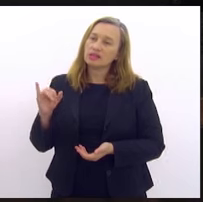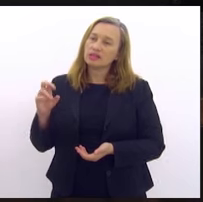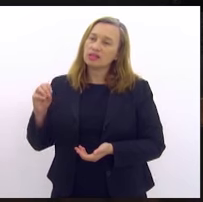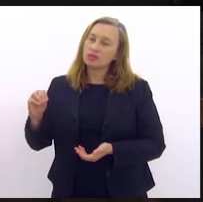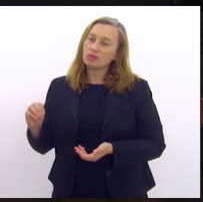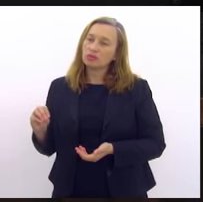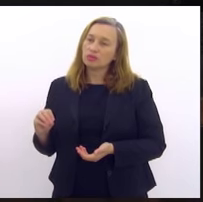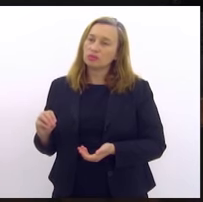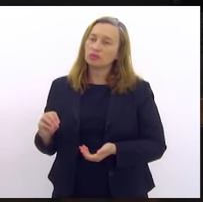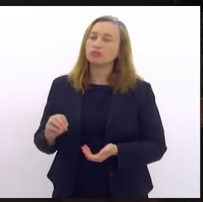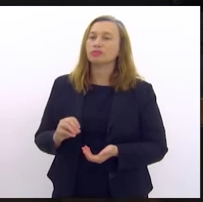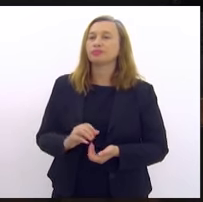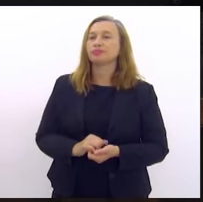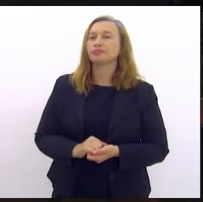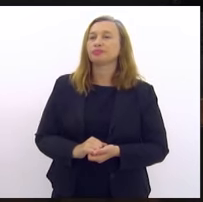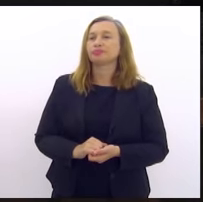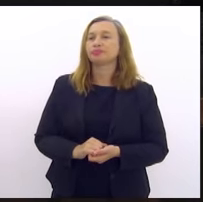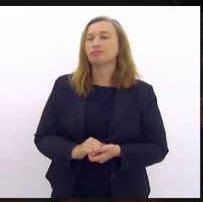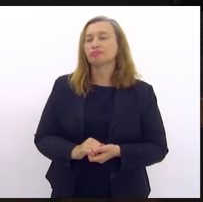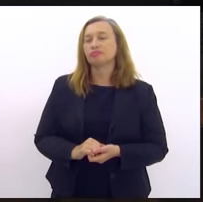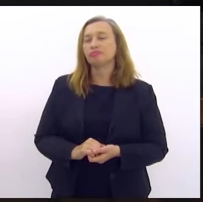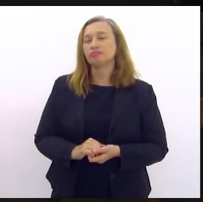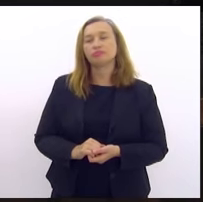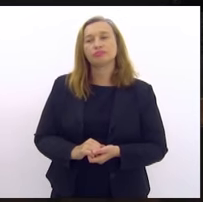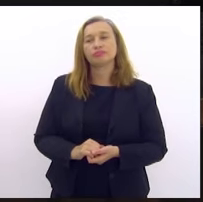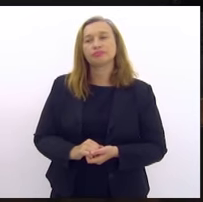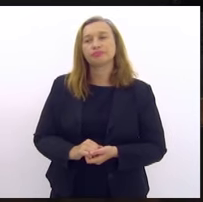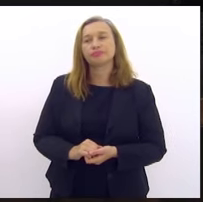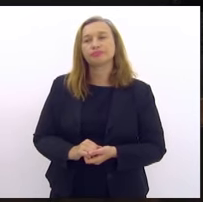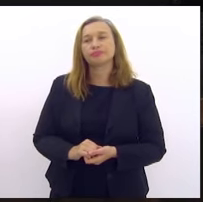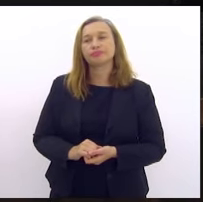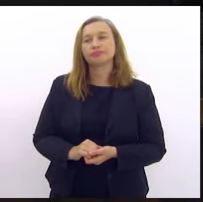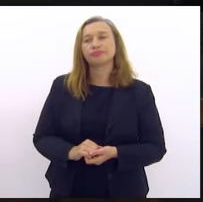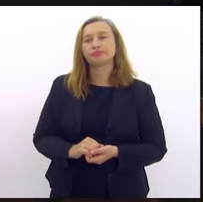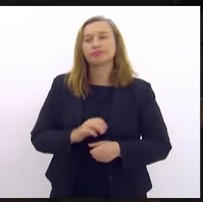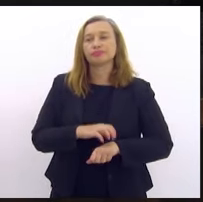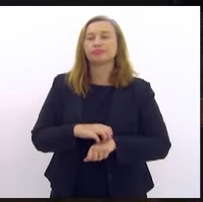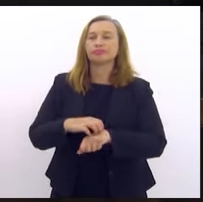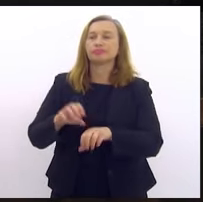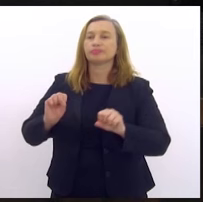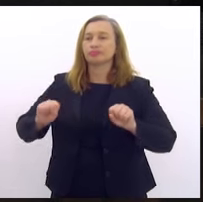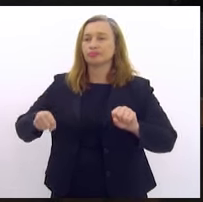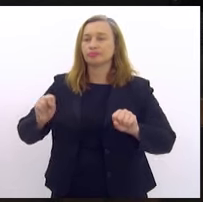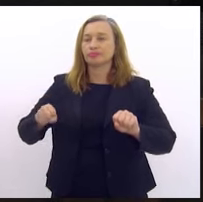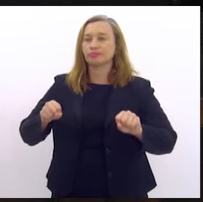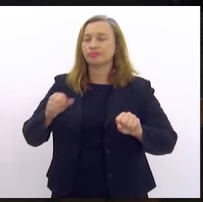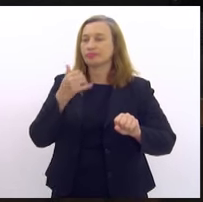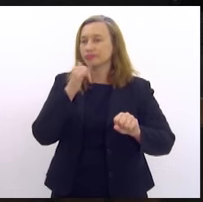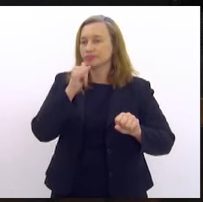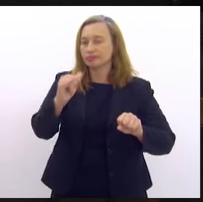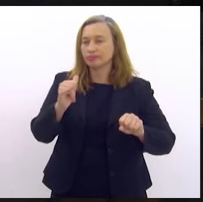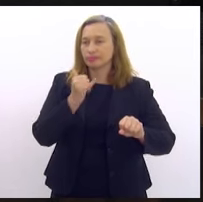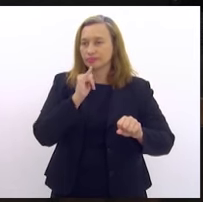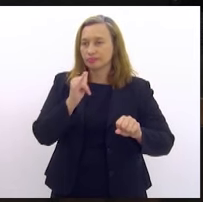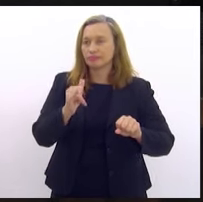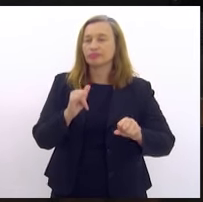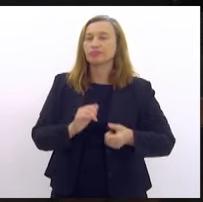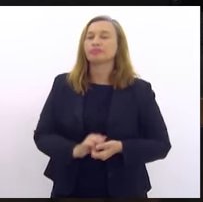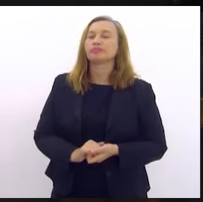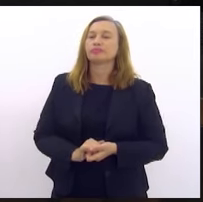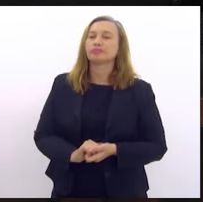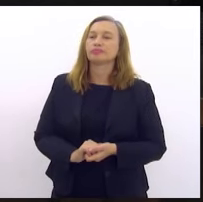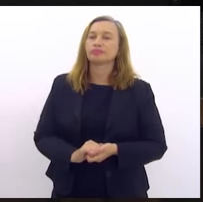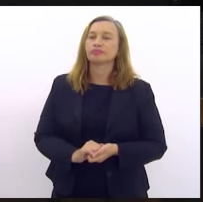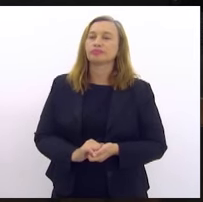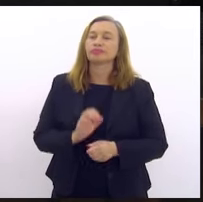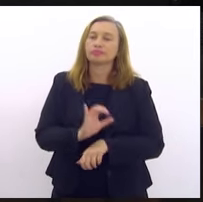veículo de todo terreno ATV, veículos utilitários UTV, motocicletas elétricas, scooter e off-road,